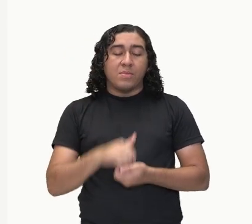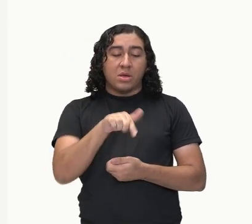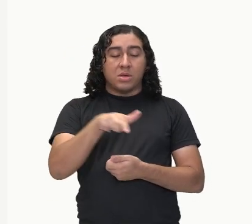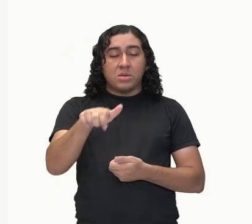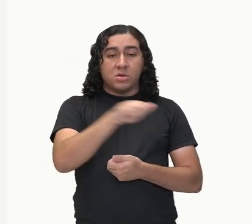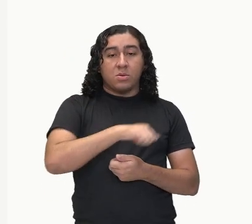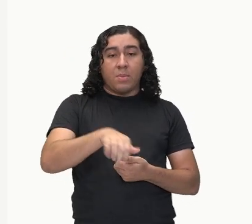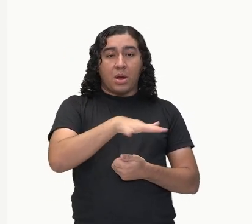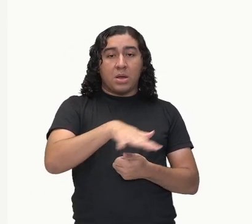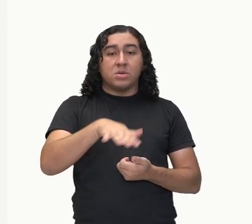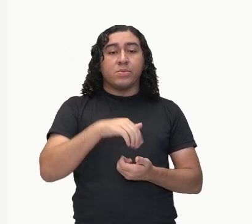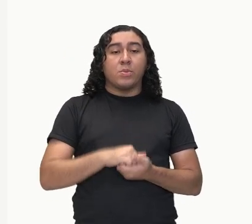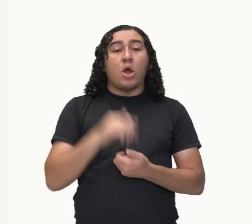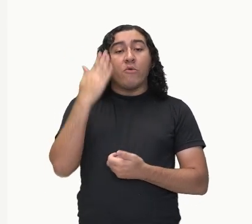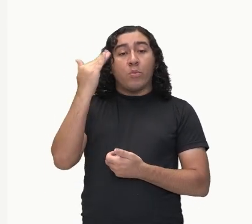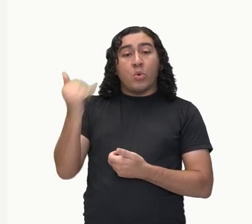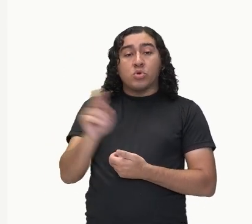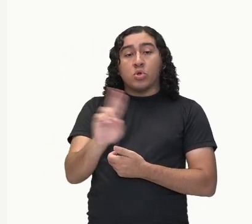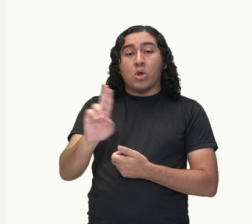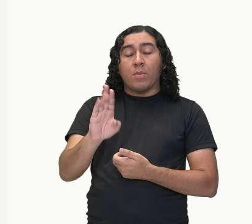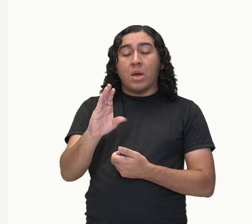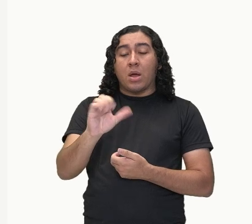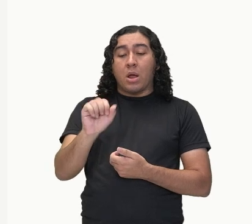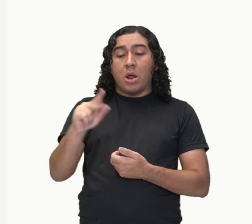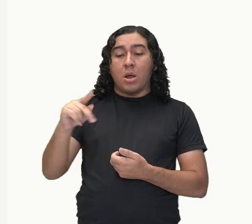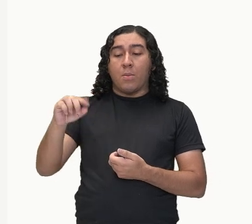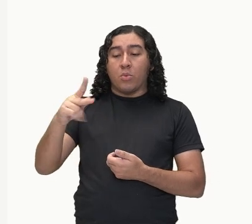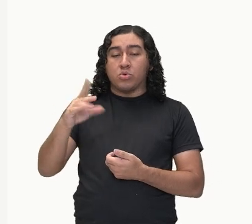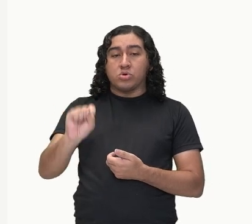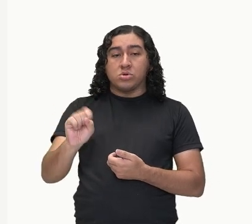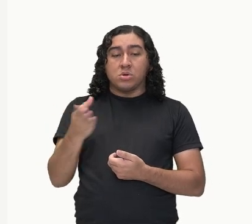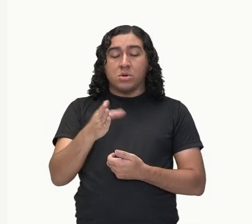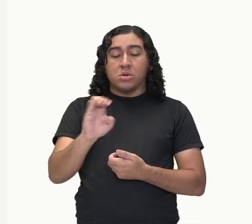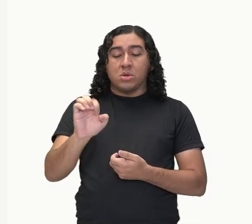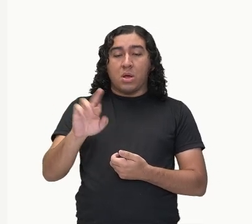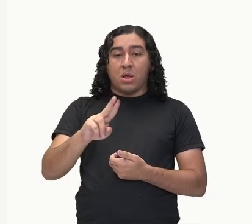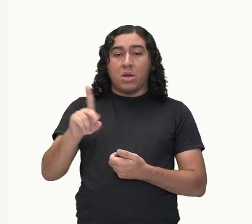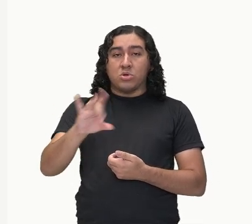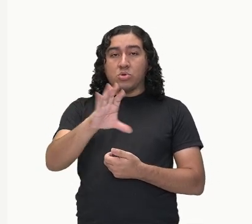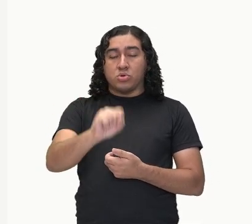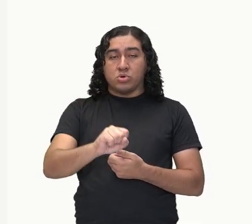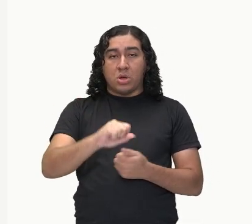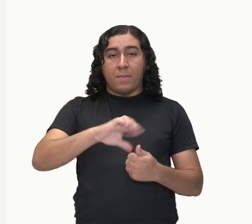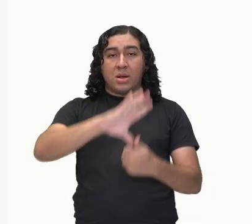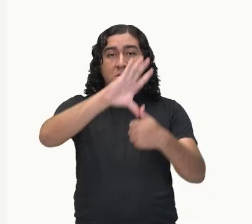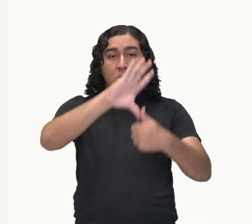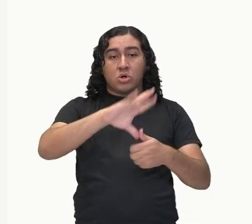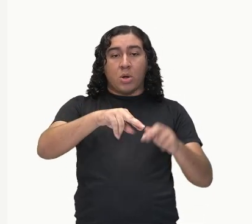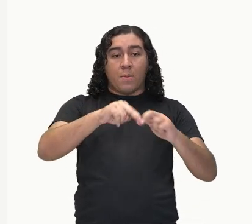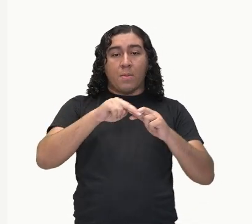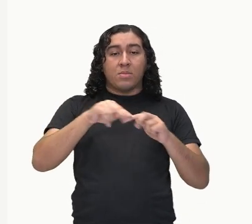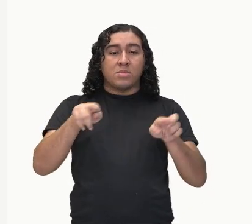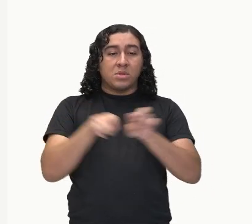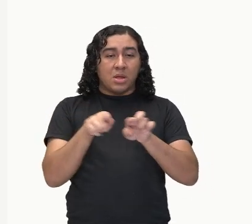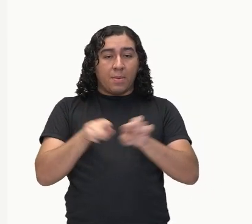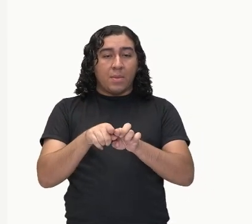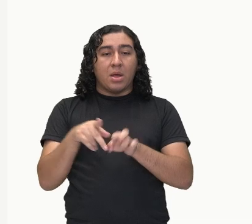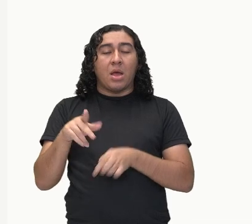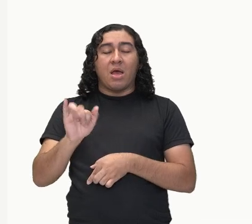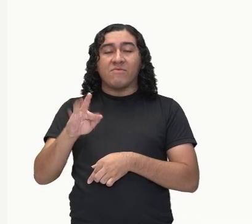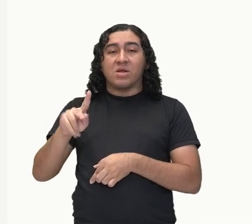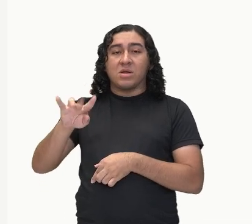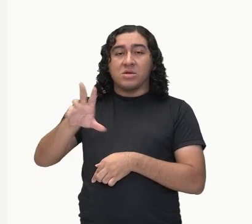savanas são conhecidas como campos cerrados na América do Norte e planícies africanas na África, por